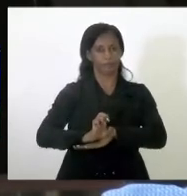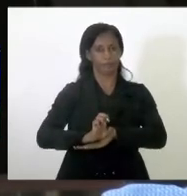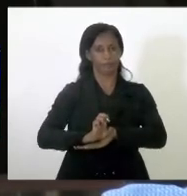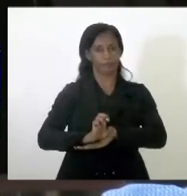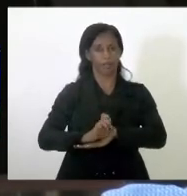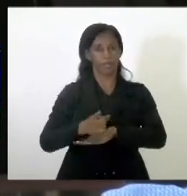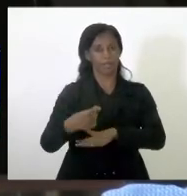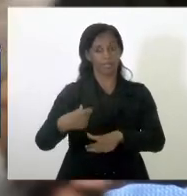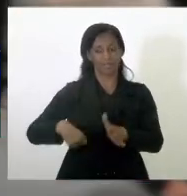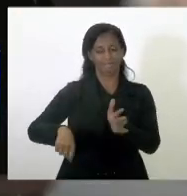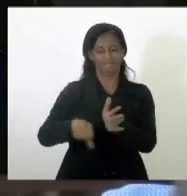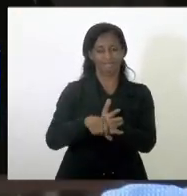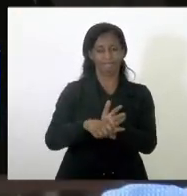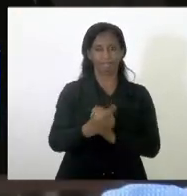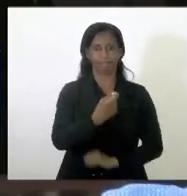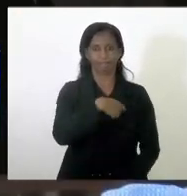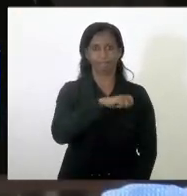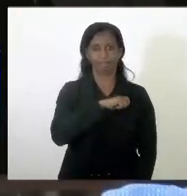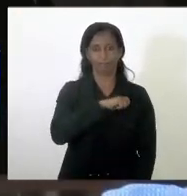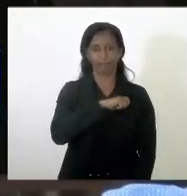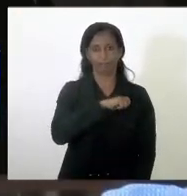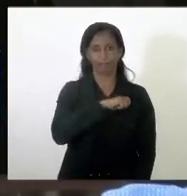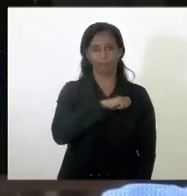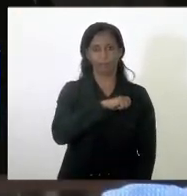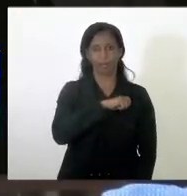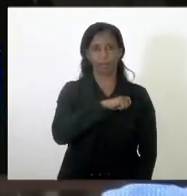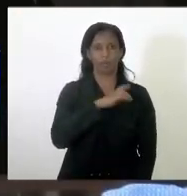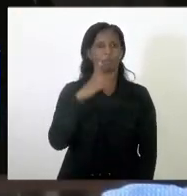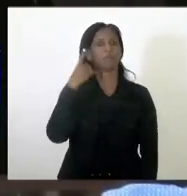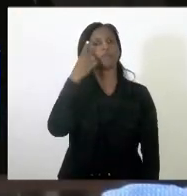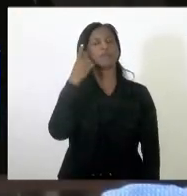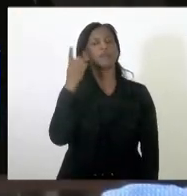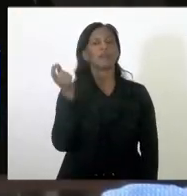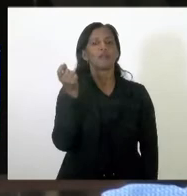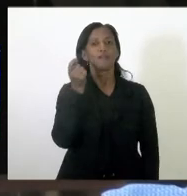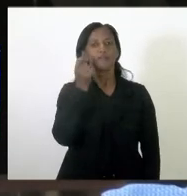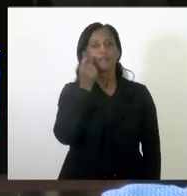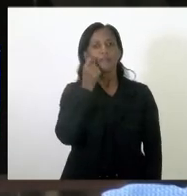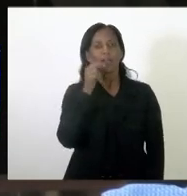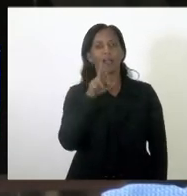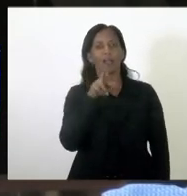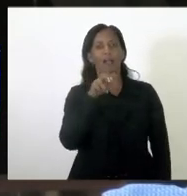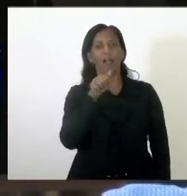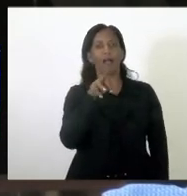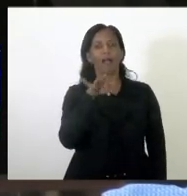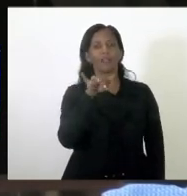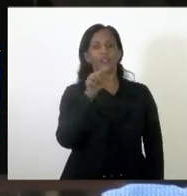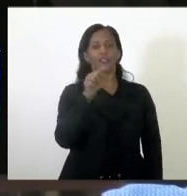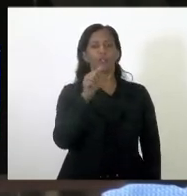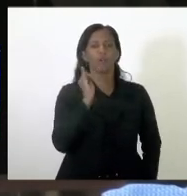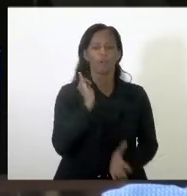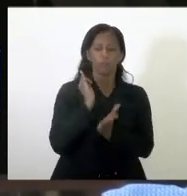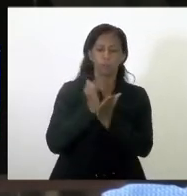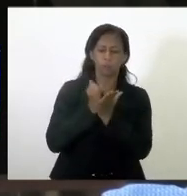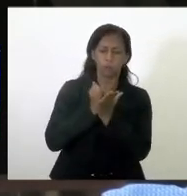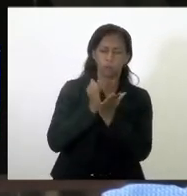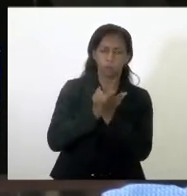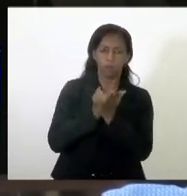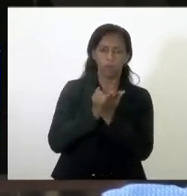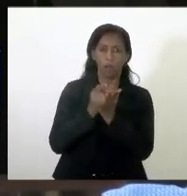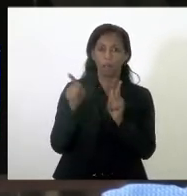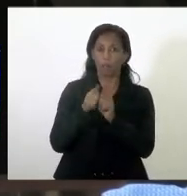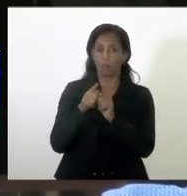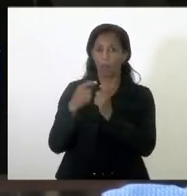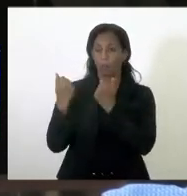Crise fiscal, deputado Ratinho, é crise de receita e de